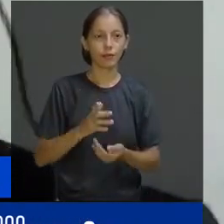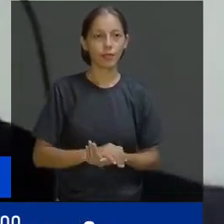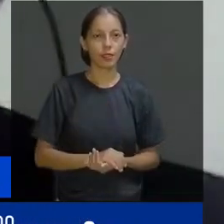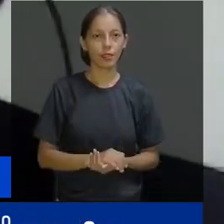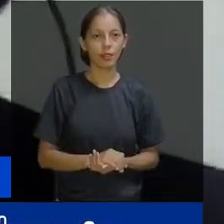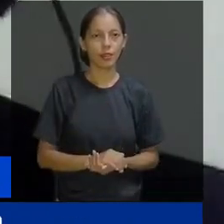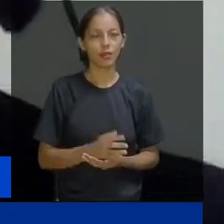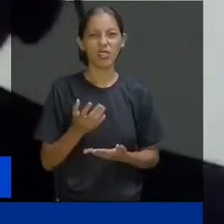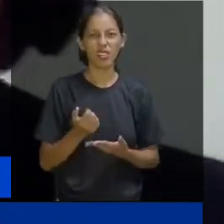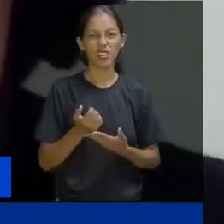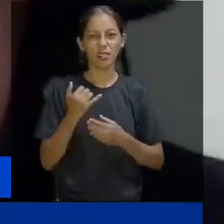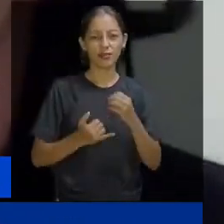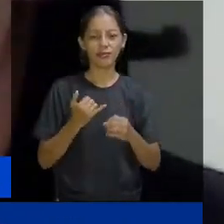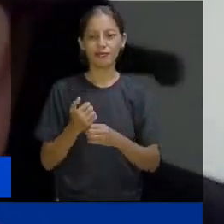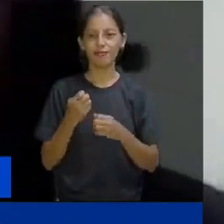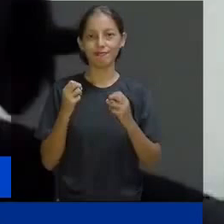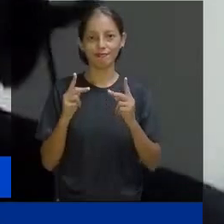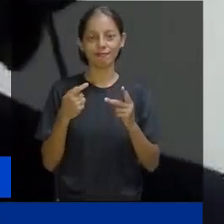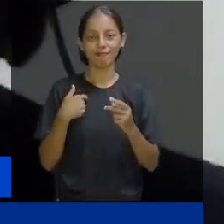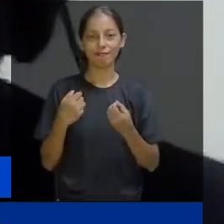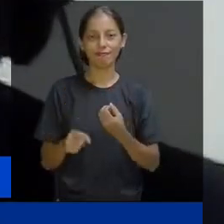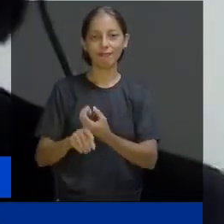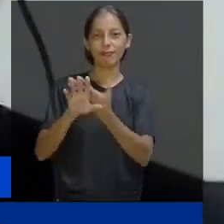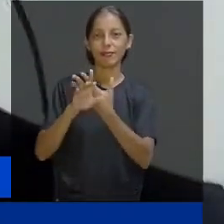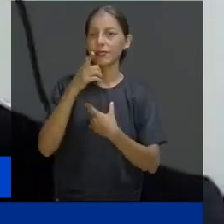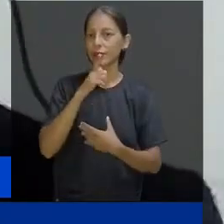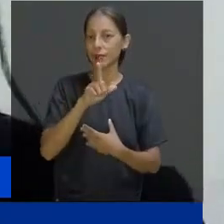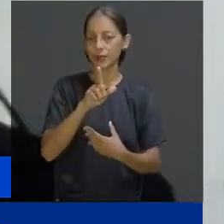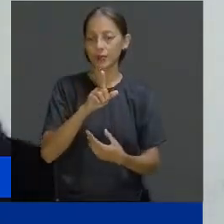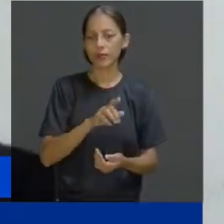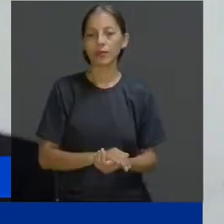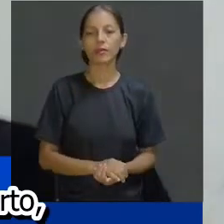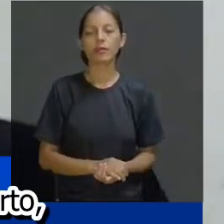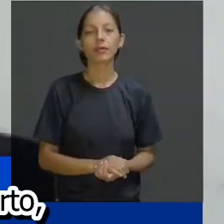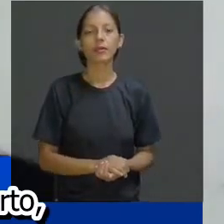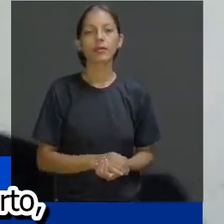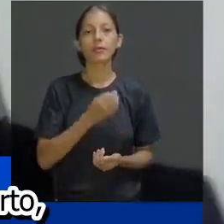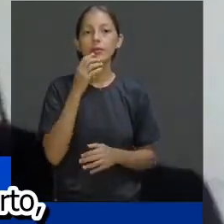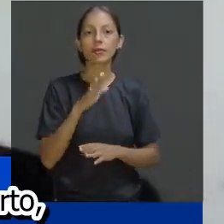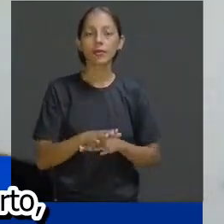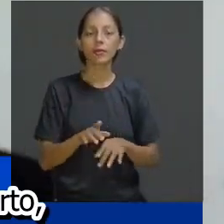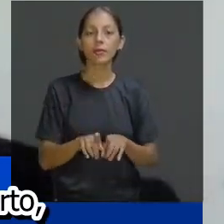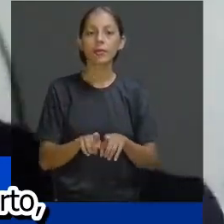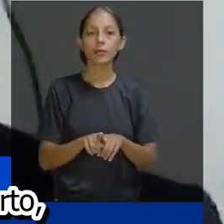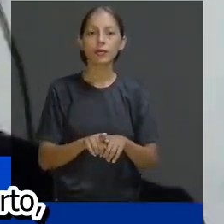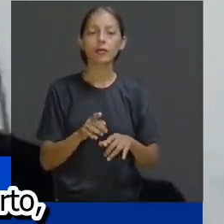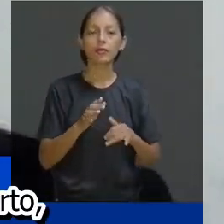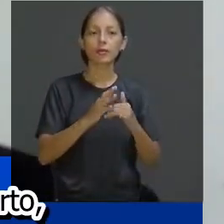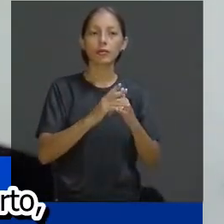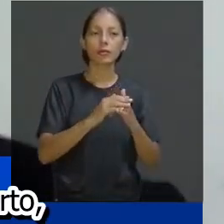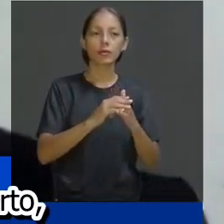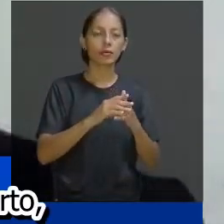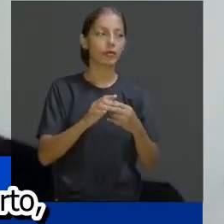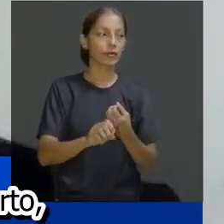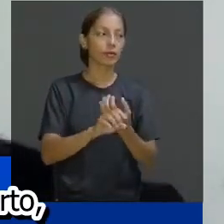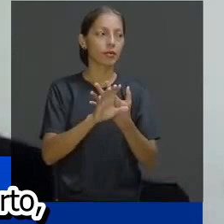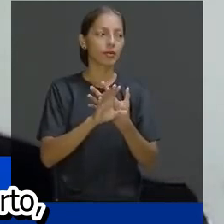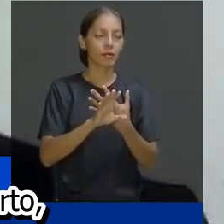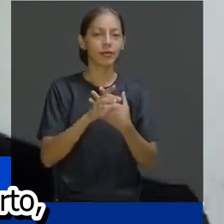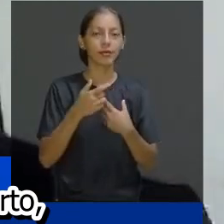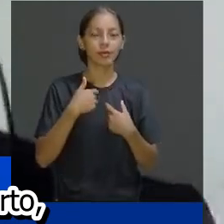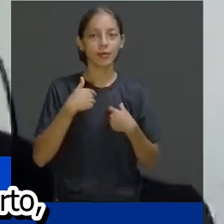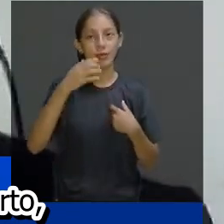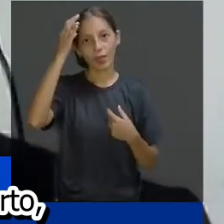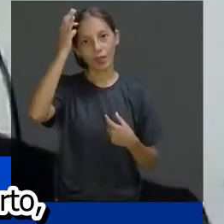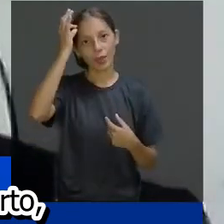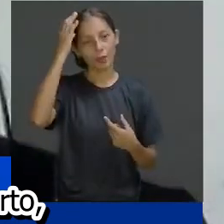remota. Aos que nos acompanham pelas redes sociais, eu sou um homem branco, de cabelo escuro